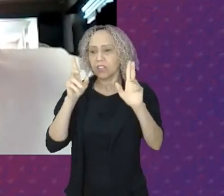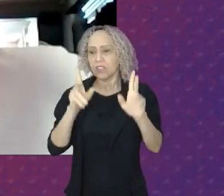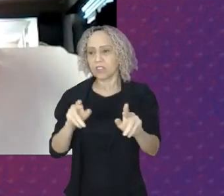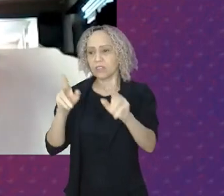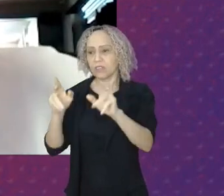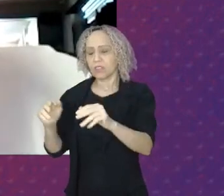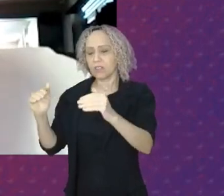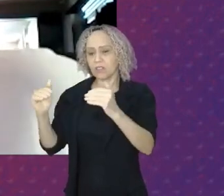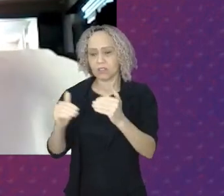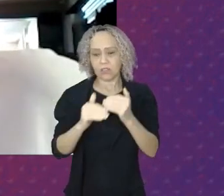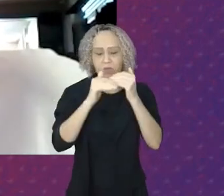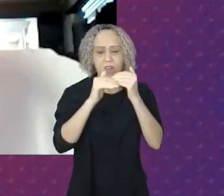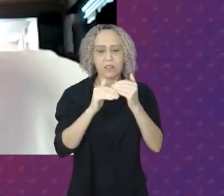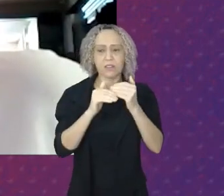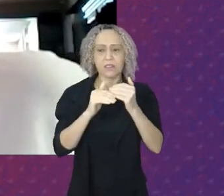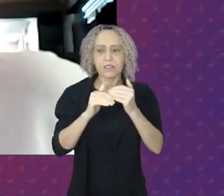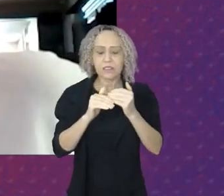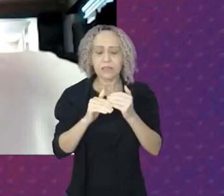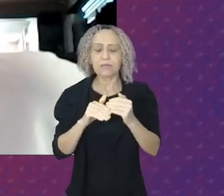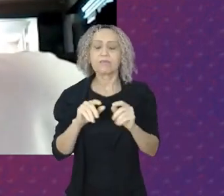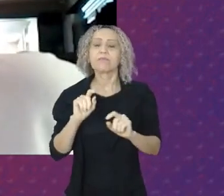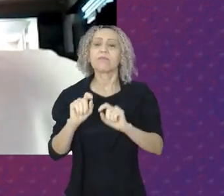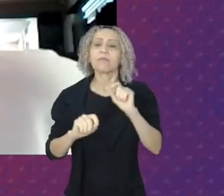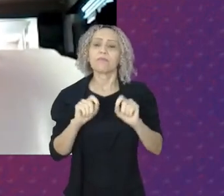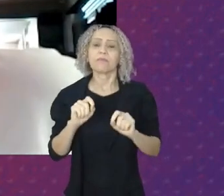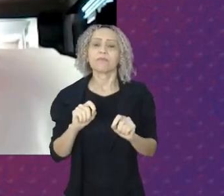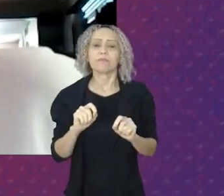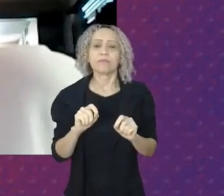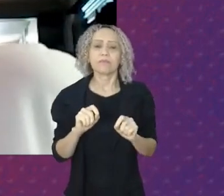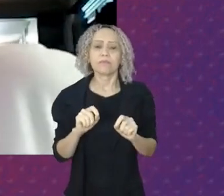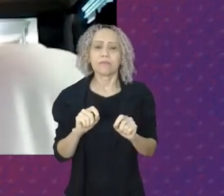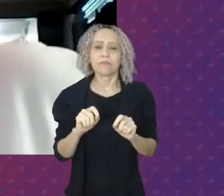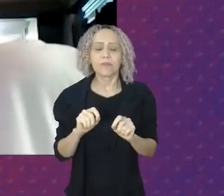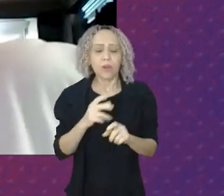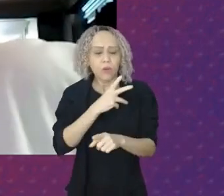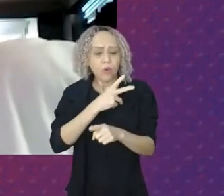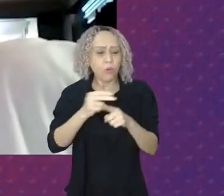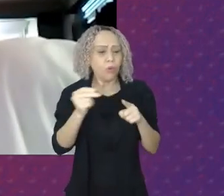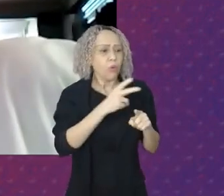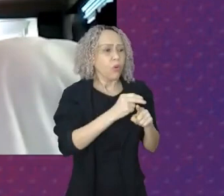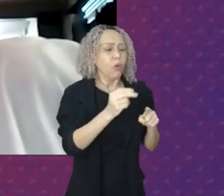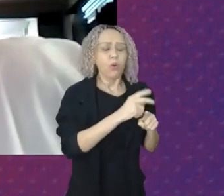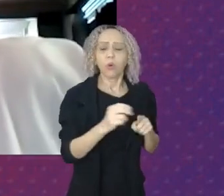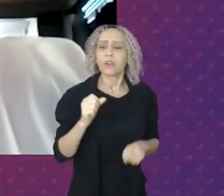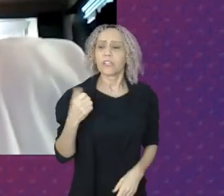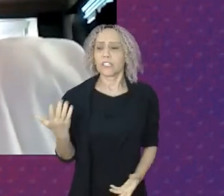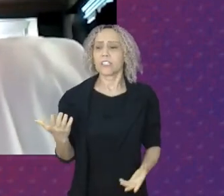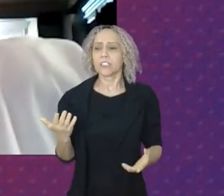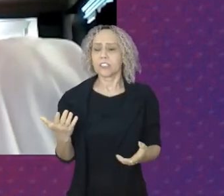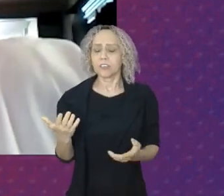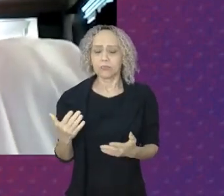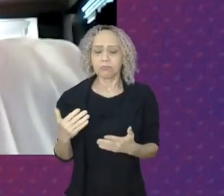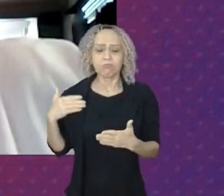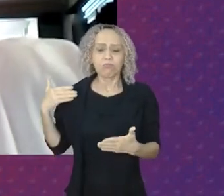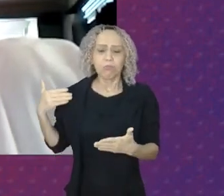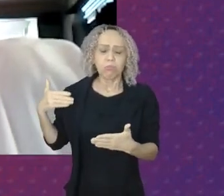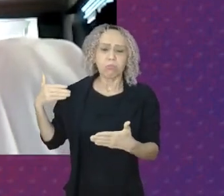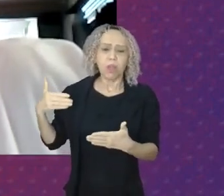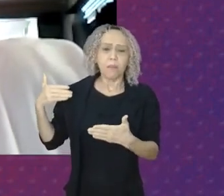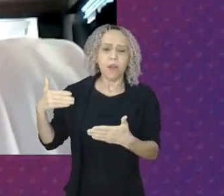o estabelecimento de conquistas produzidas ao